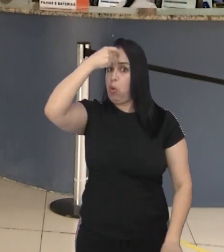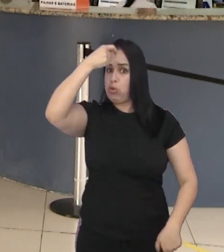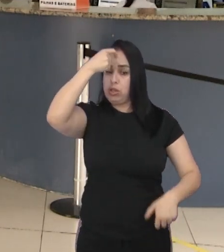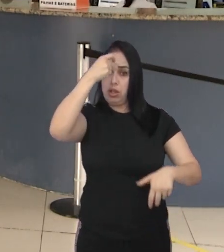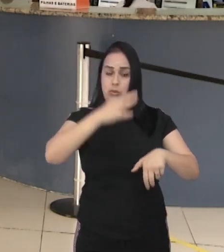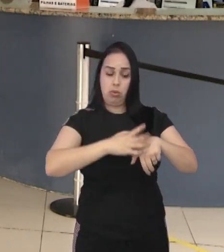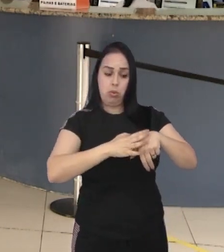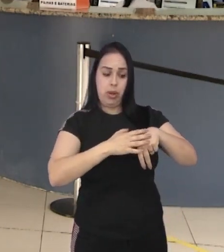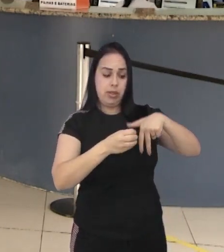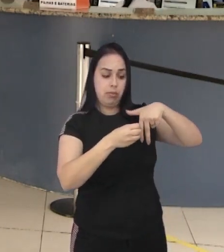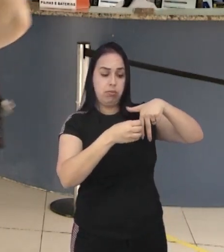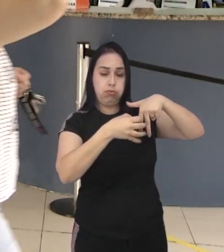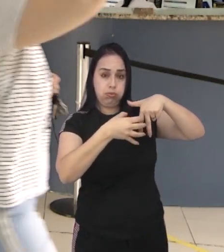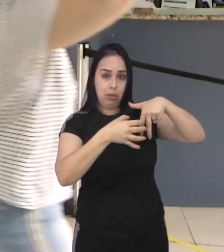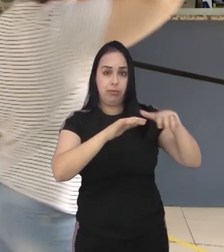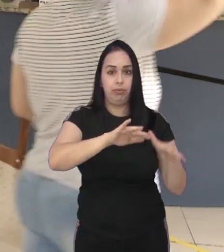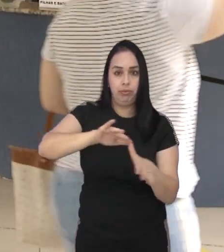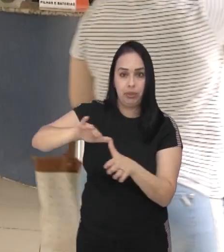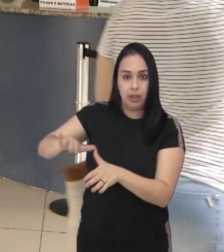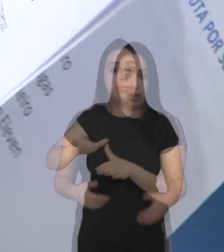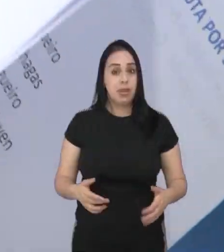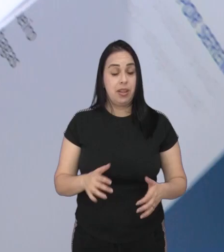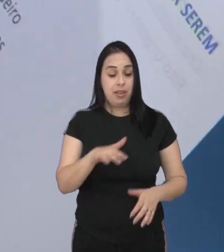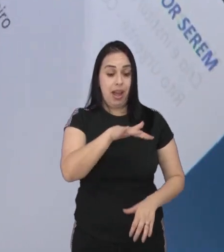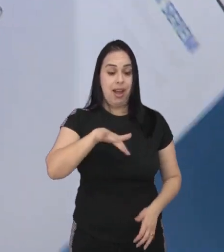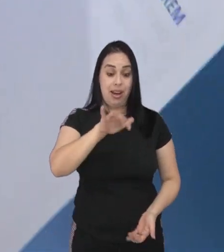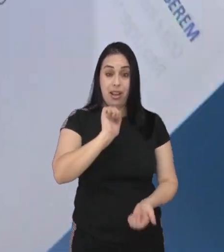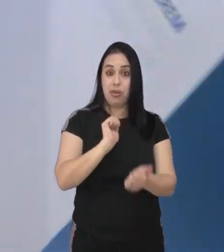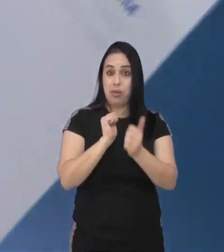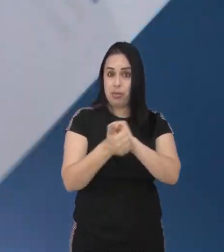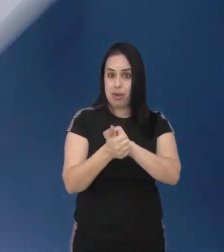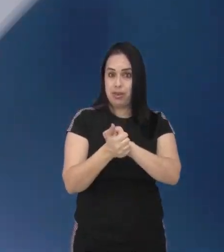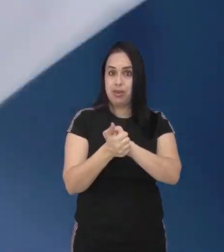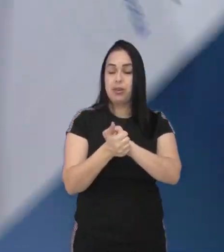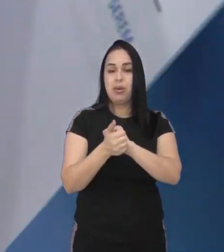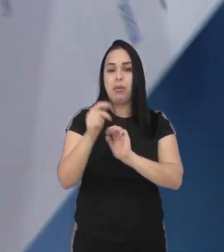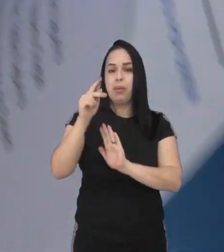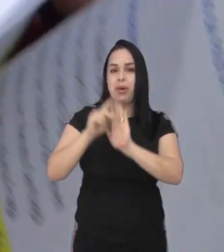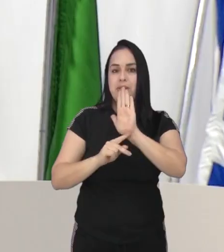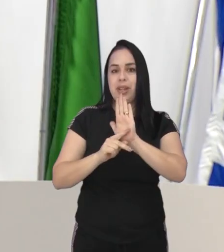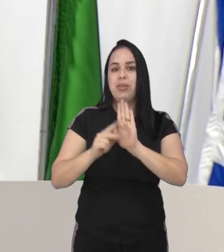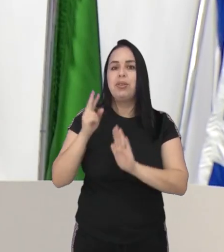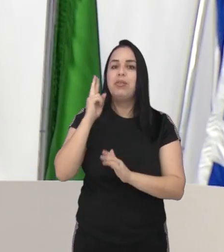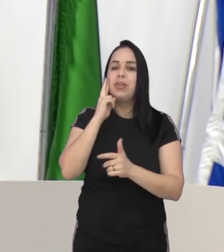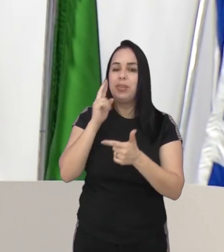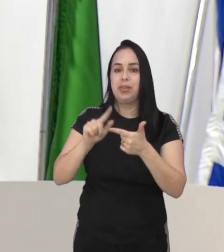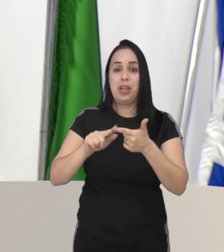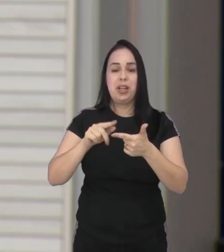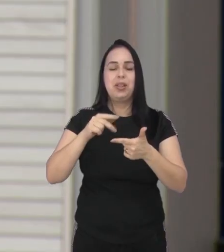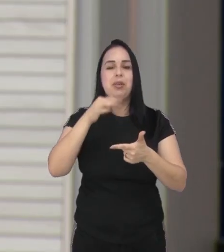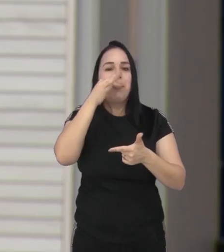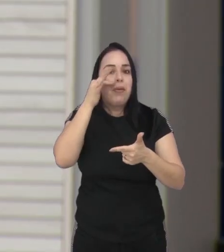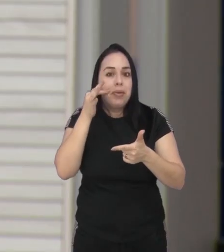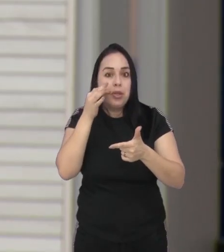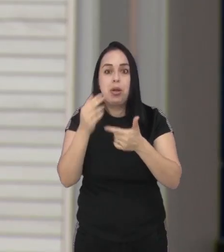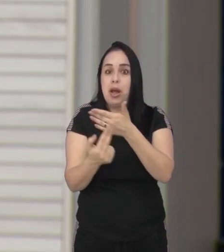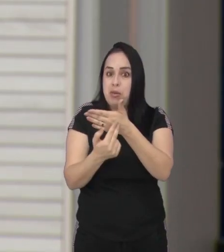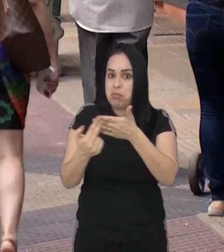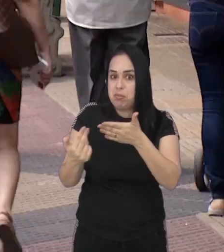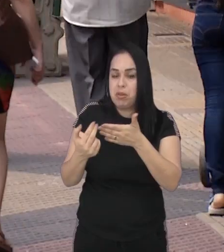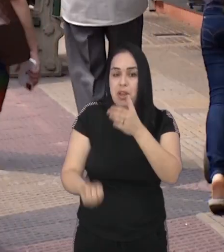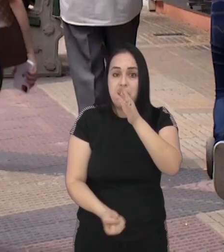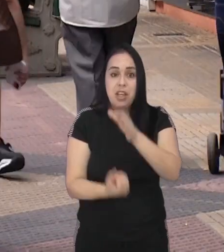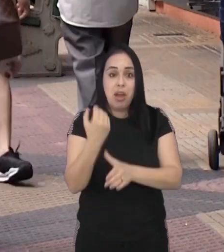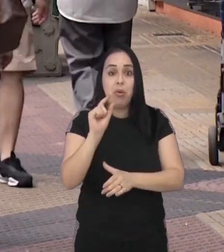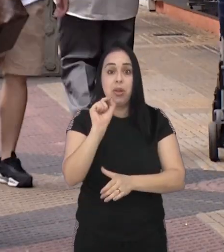educativas dirigidas à conscientização da população. E no esporte, um projeto dos vereadores Renato Santiago e Fabião Zagueiro